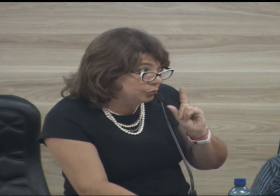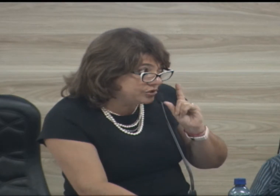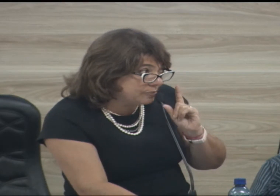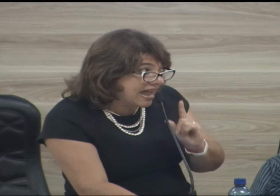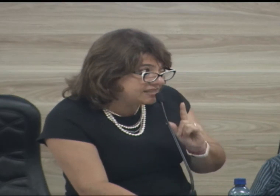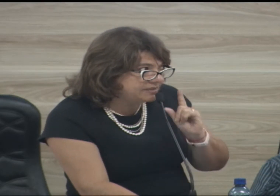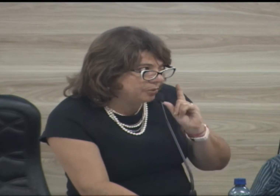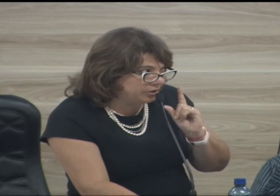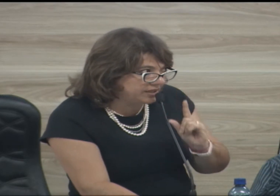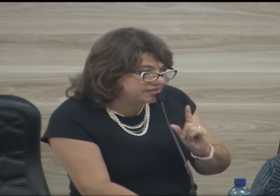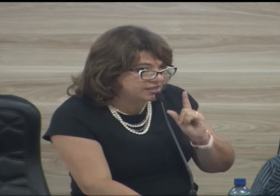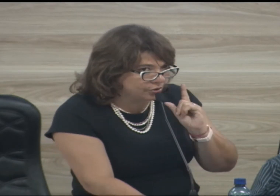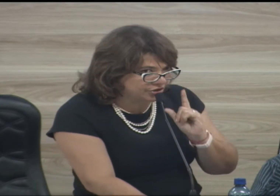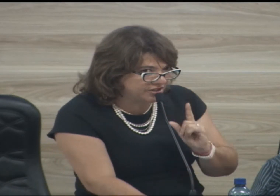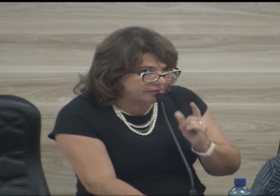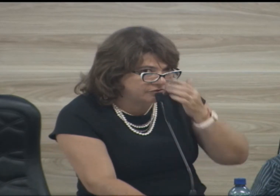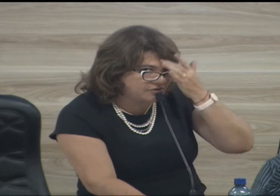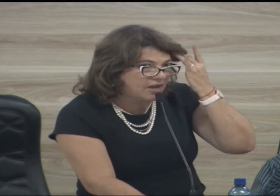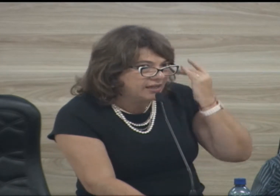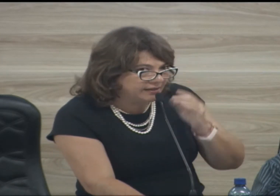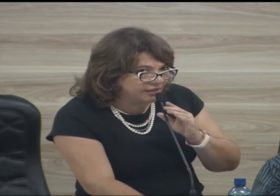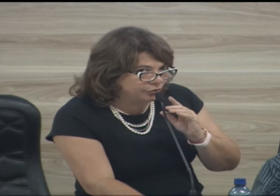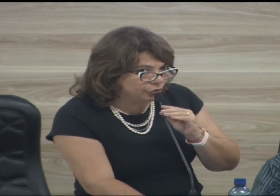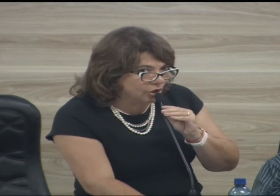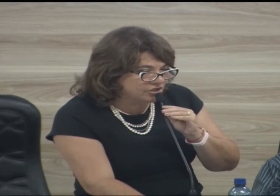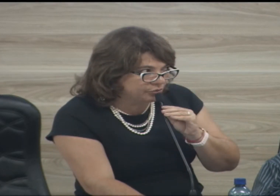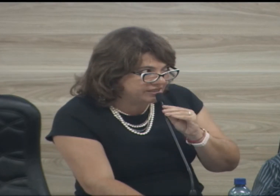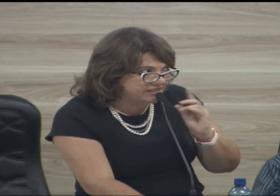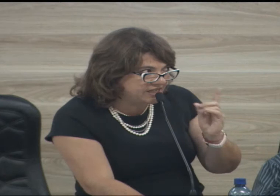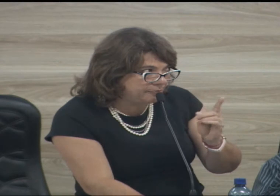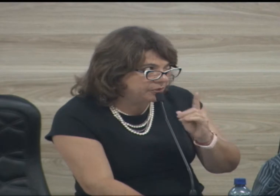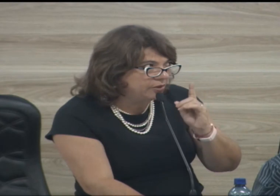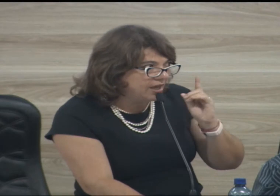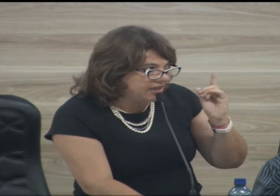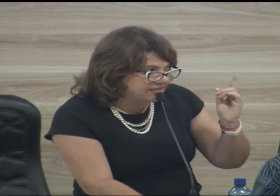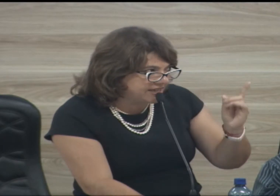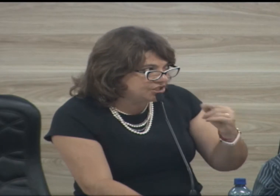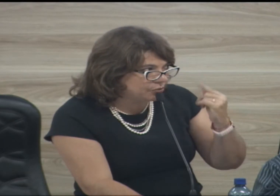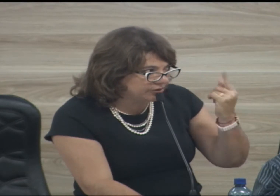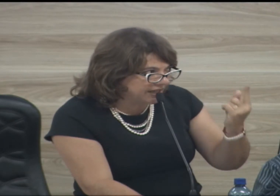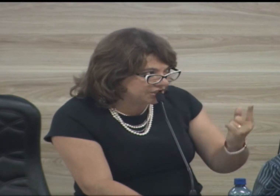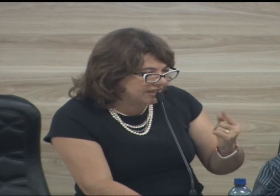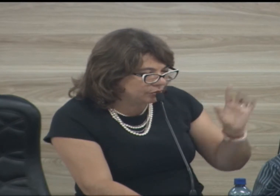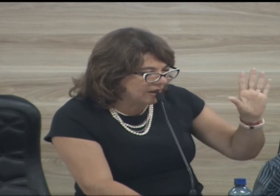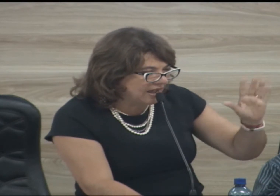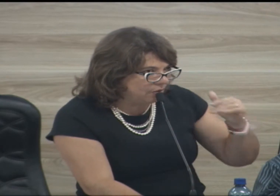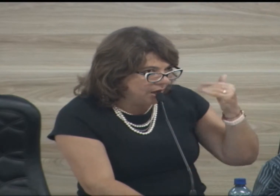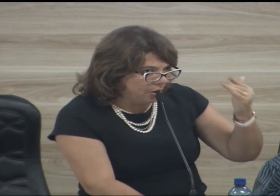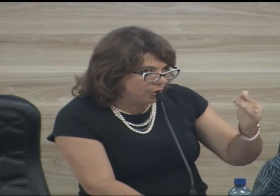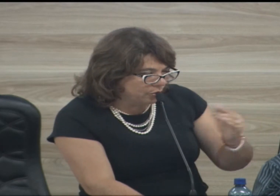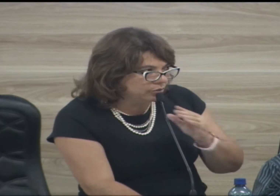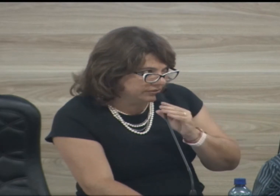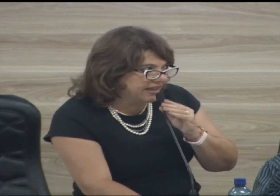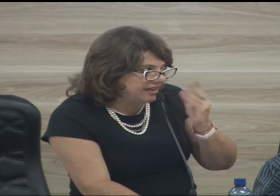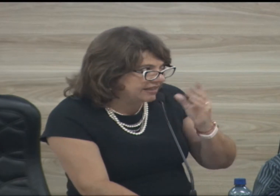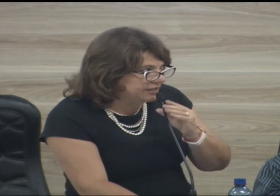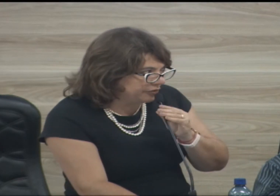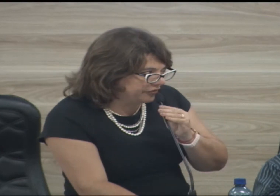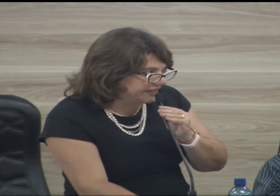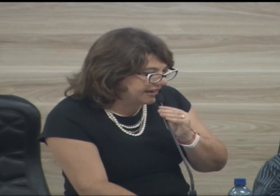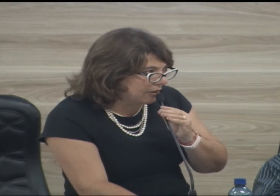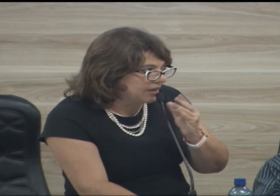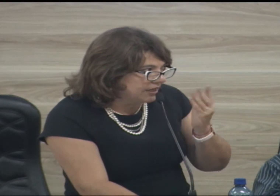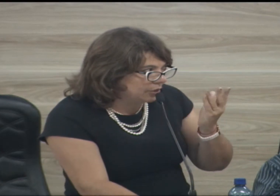mas um dos mais importantes que nós temos dentro do nosso município, e seja quando ele é estadual ou, né, a